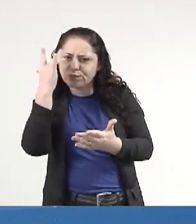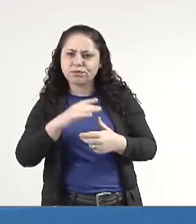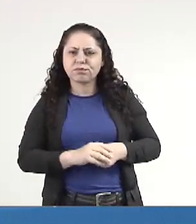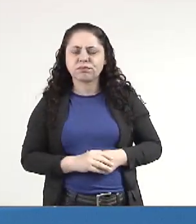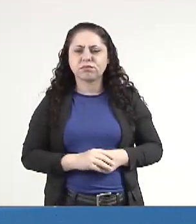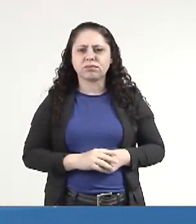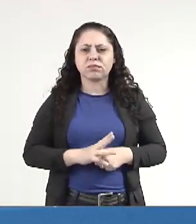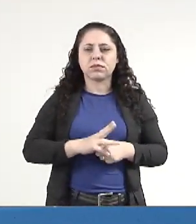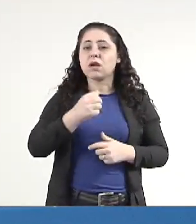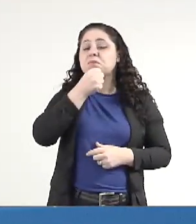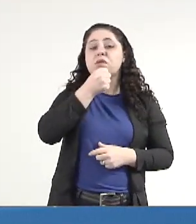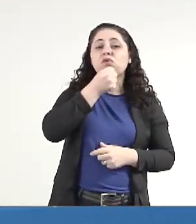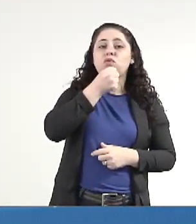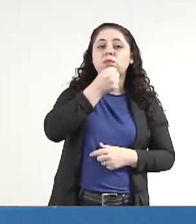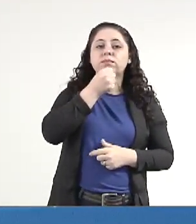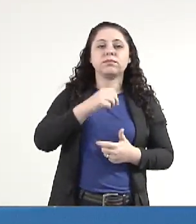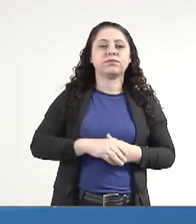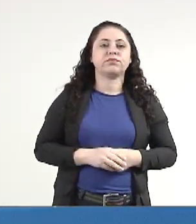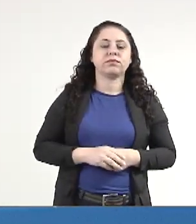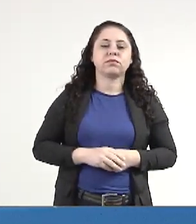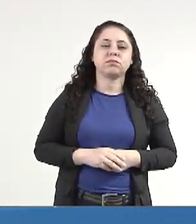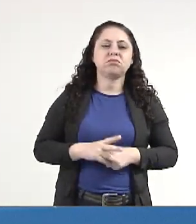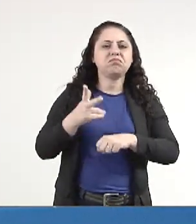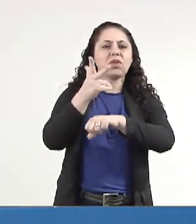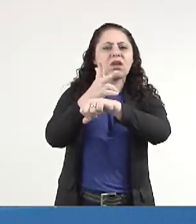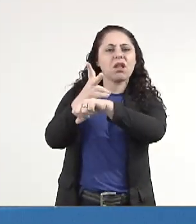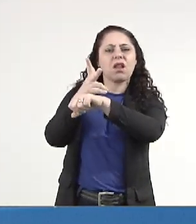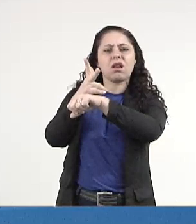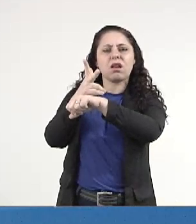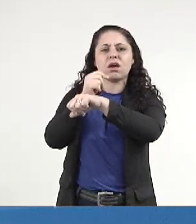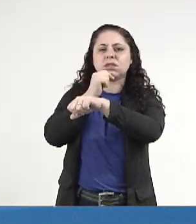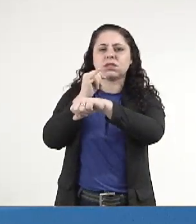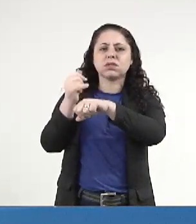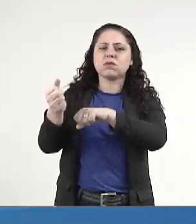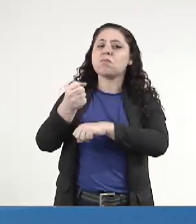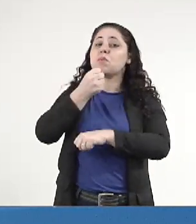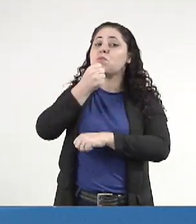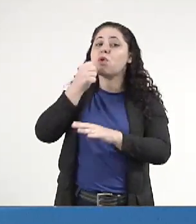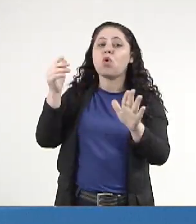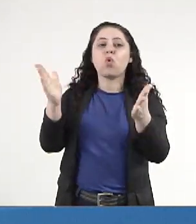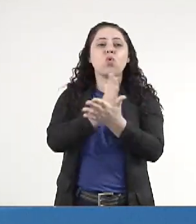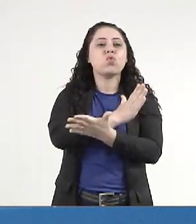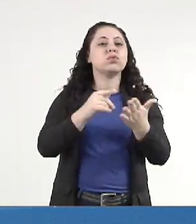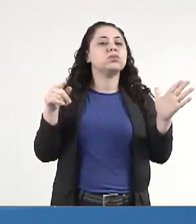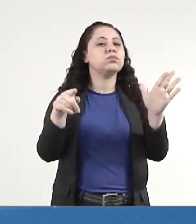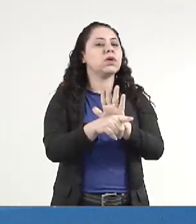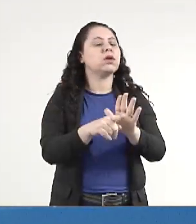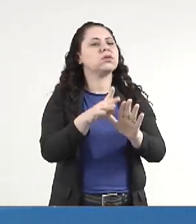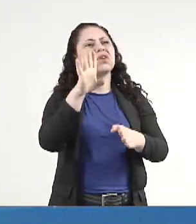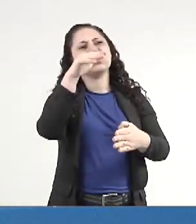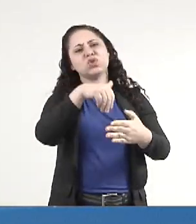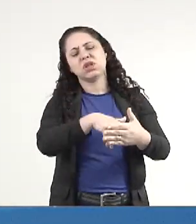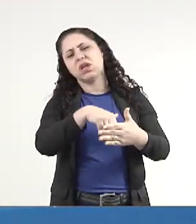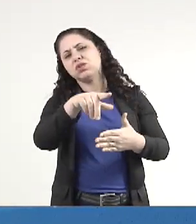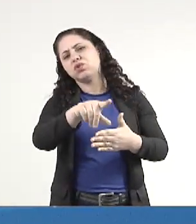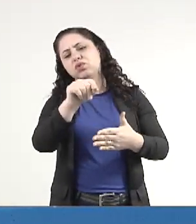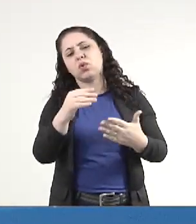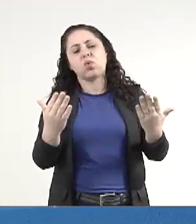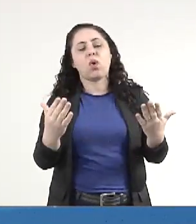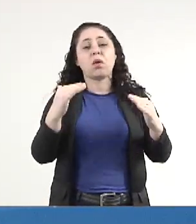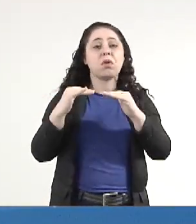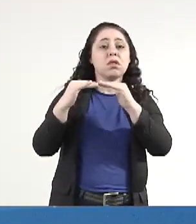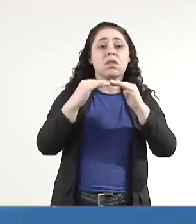órgãos de imprensa vieram fazer algumas perguntas sobre o processo eleitoral,